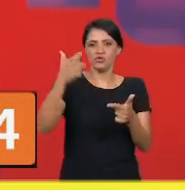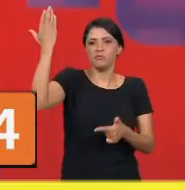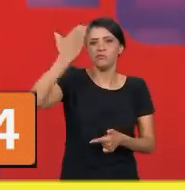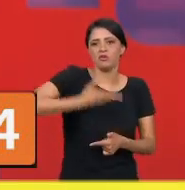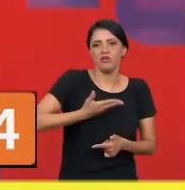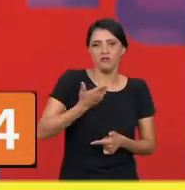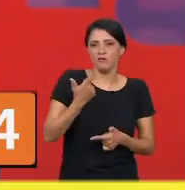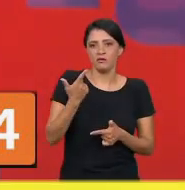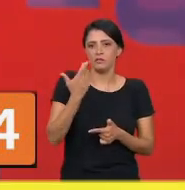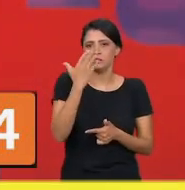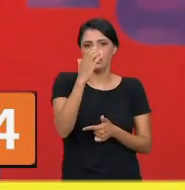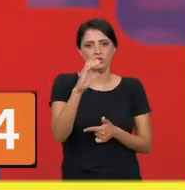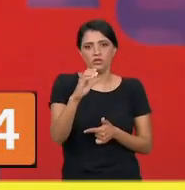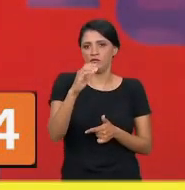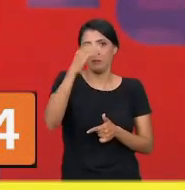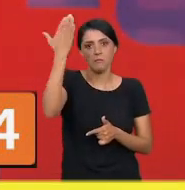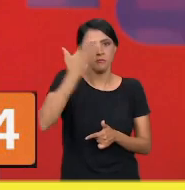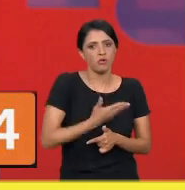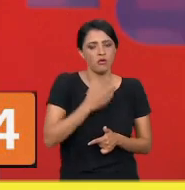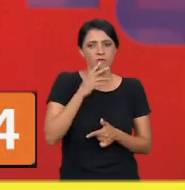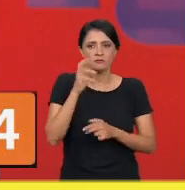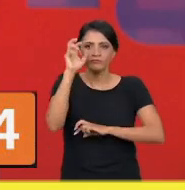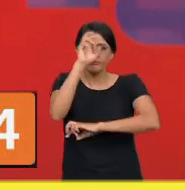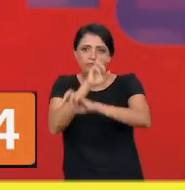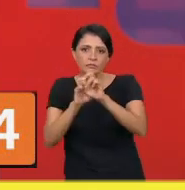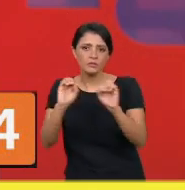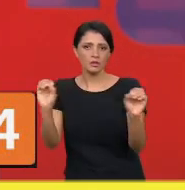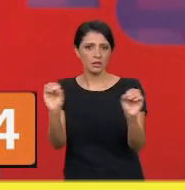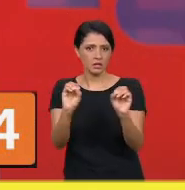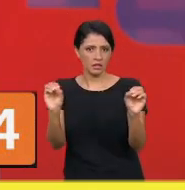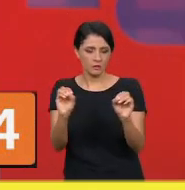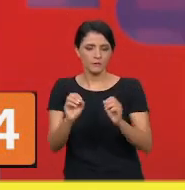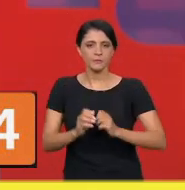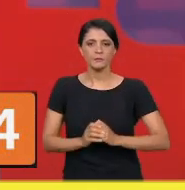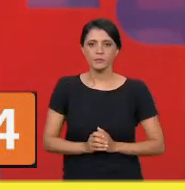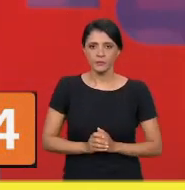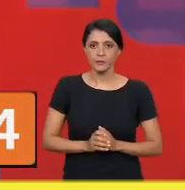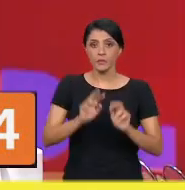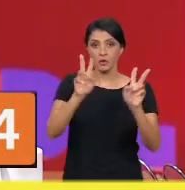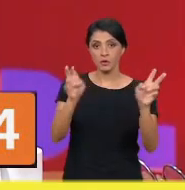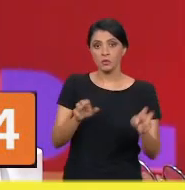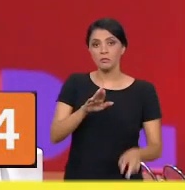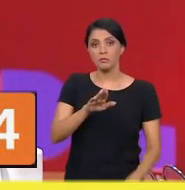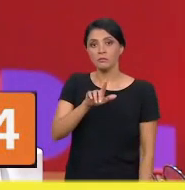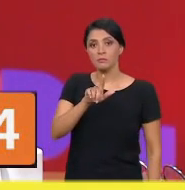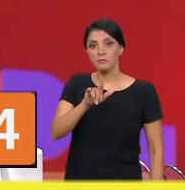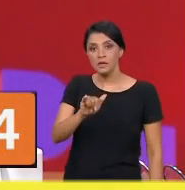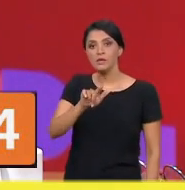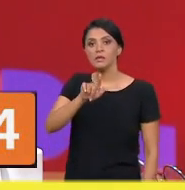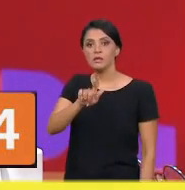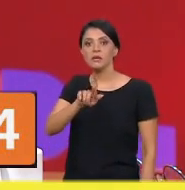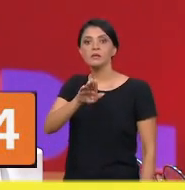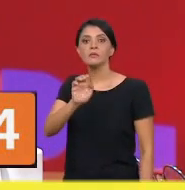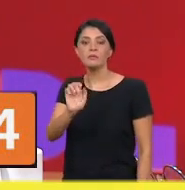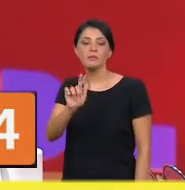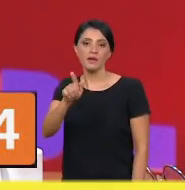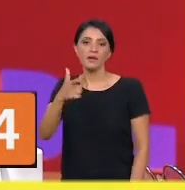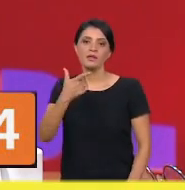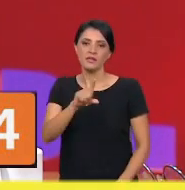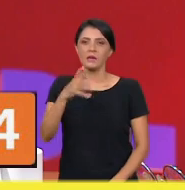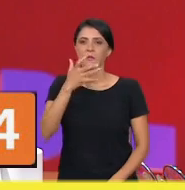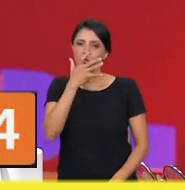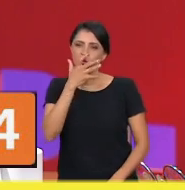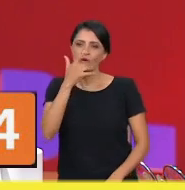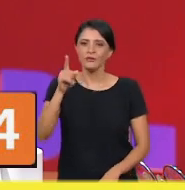comprovações científicas, comprovações observacionais. Uhum. Sobre o Big Bang, existe muito hate na internet